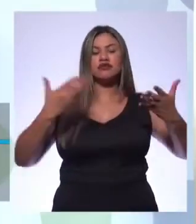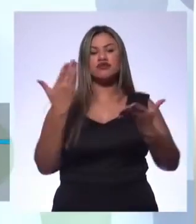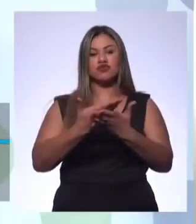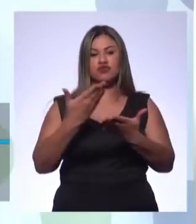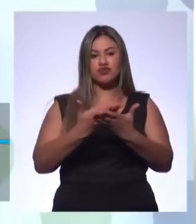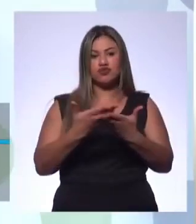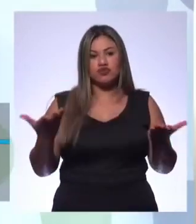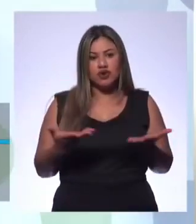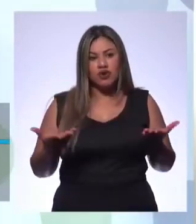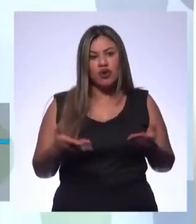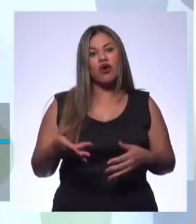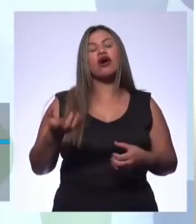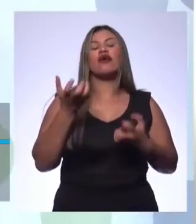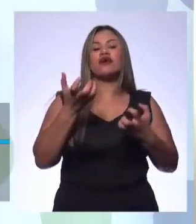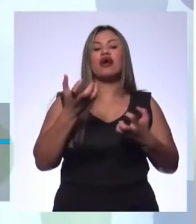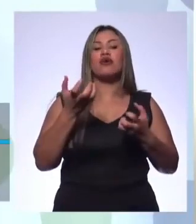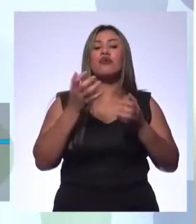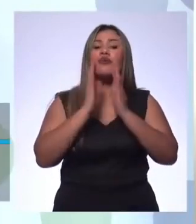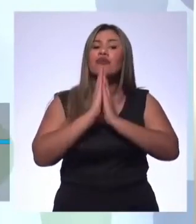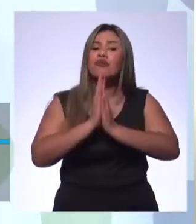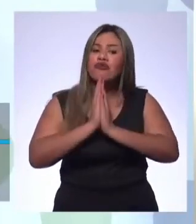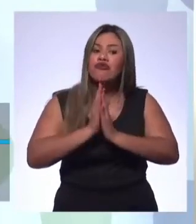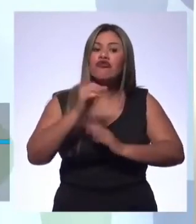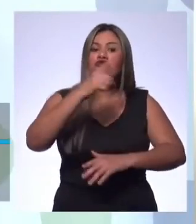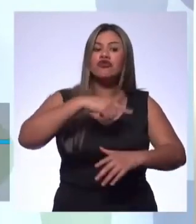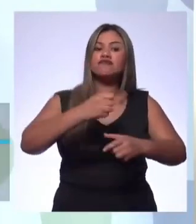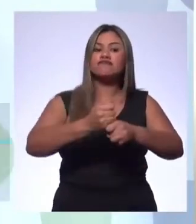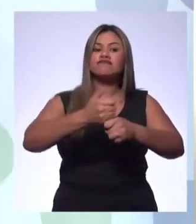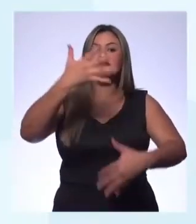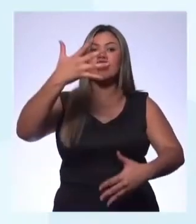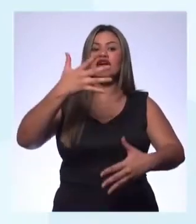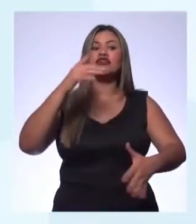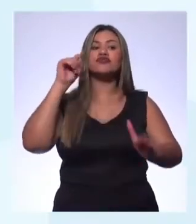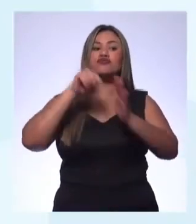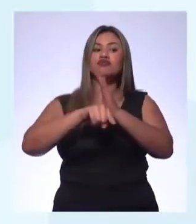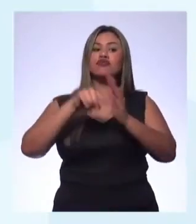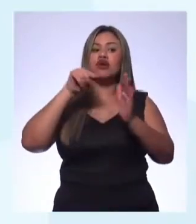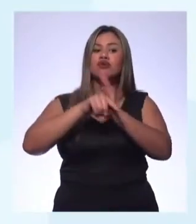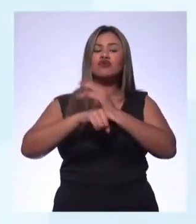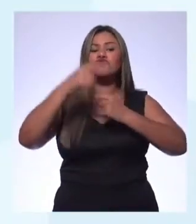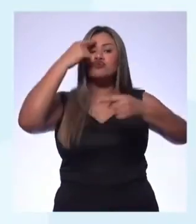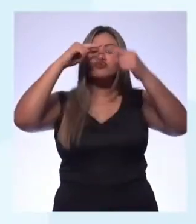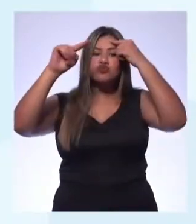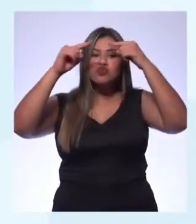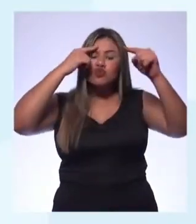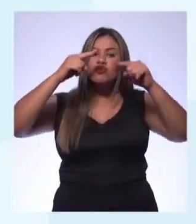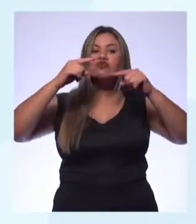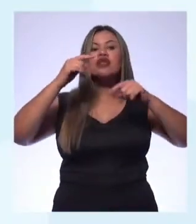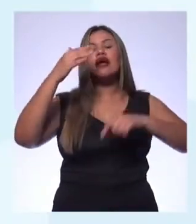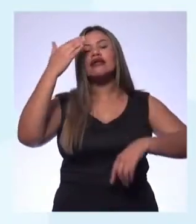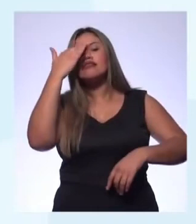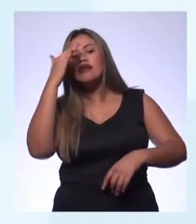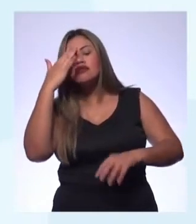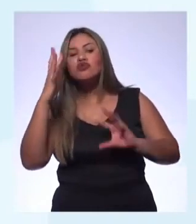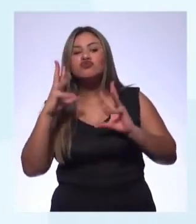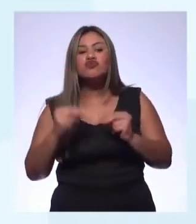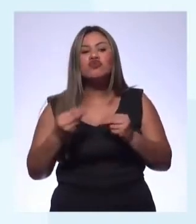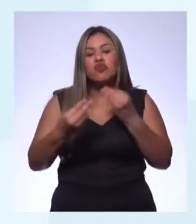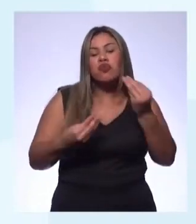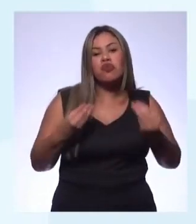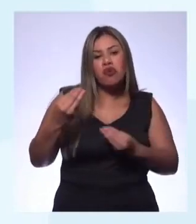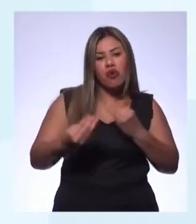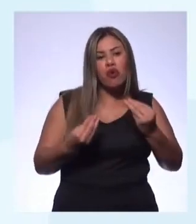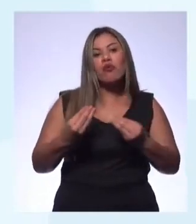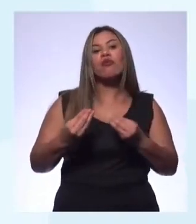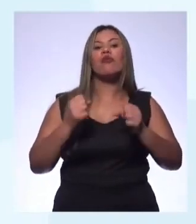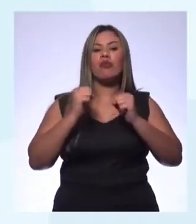agora, eu queria que você entrasse no chat aí e falasse para a gente. Se você entendeu, se ficou alguma dúvida, tá bom?